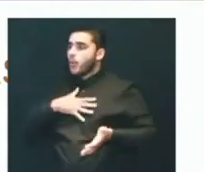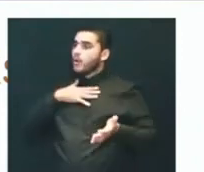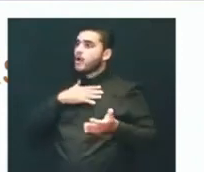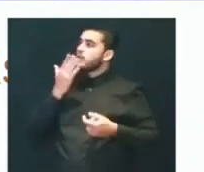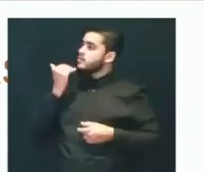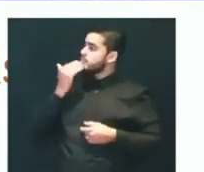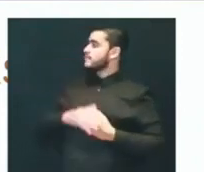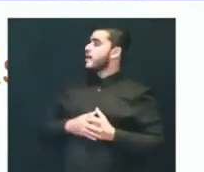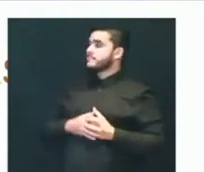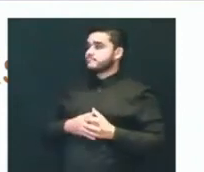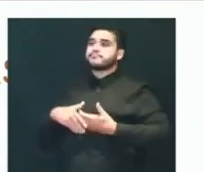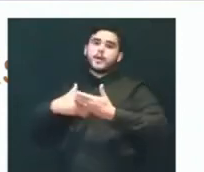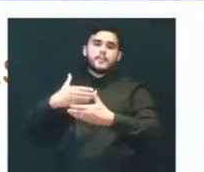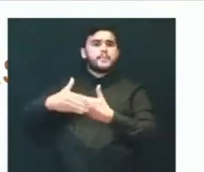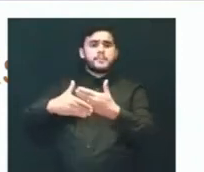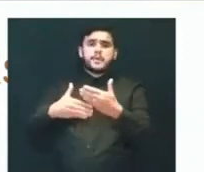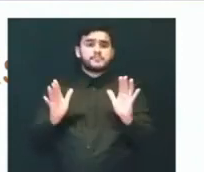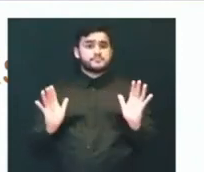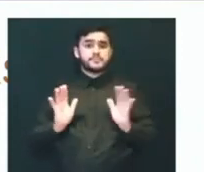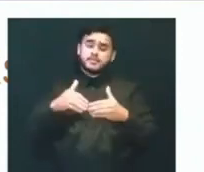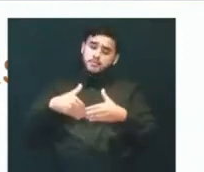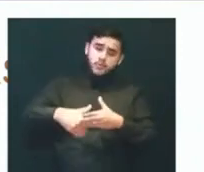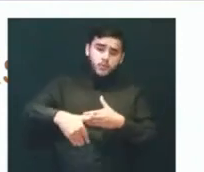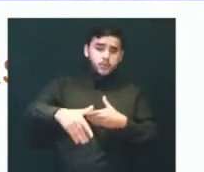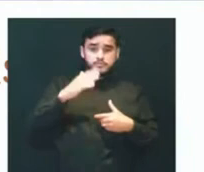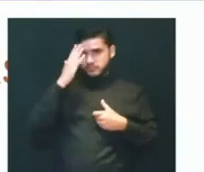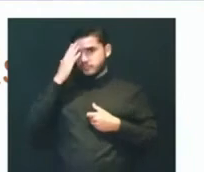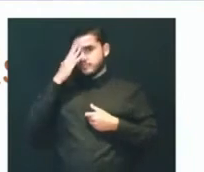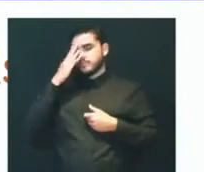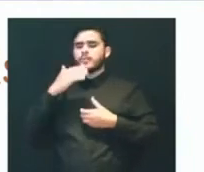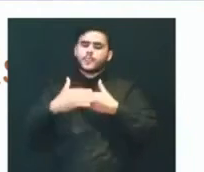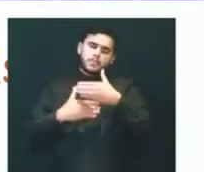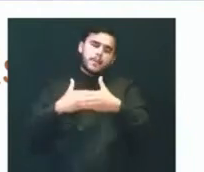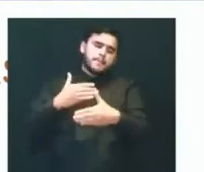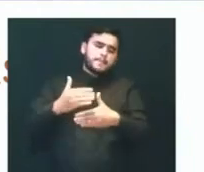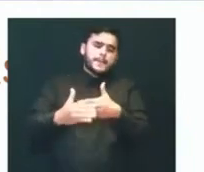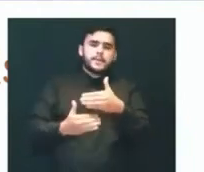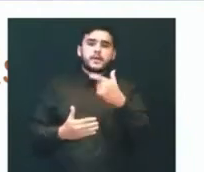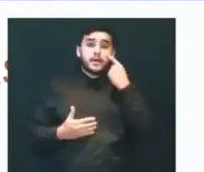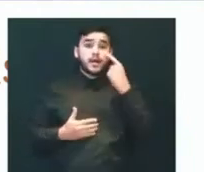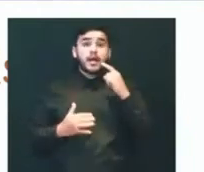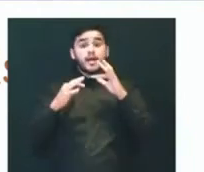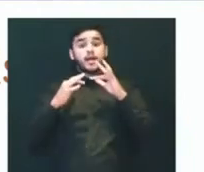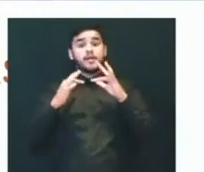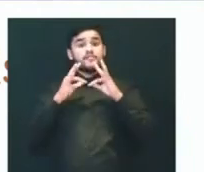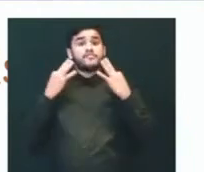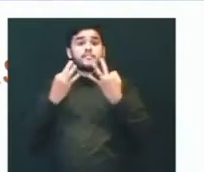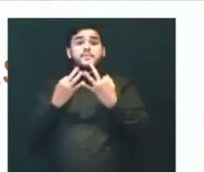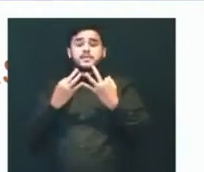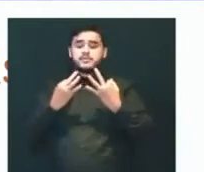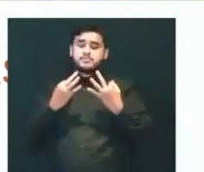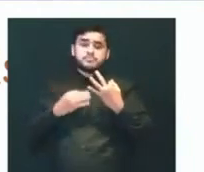isso é aos poucos, a jornada é muito longa. Então, são passos que o paciente dá, que o familiar dá, junto